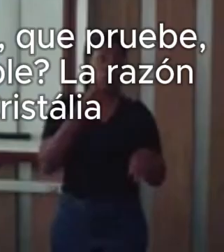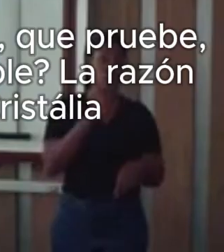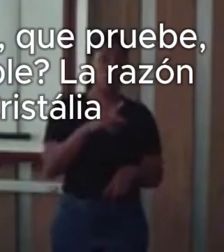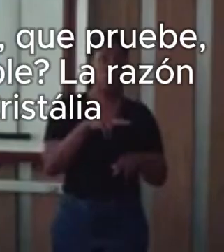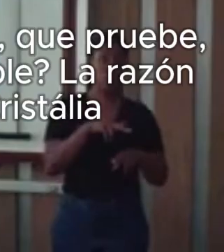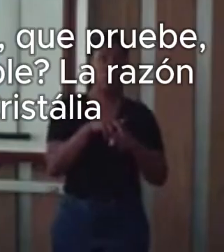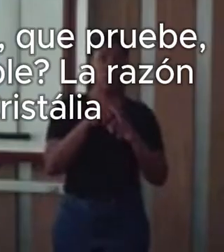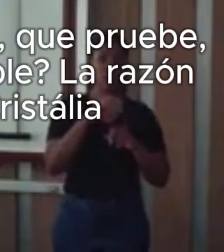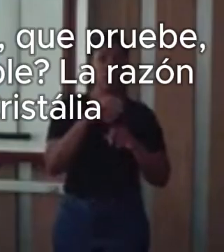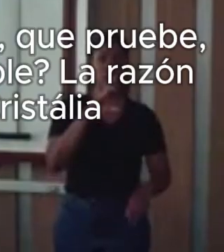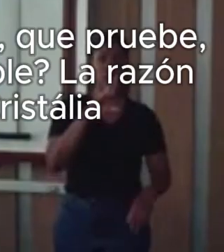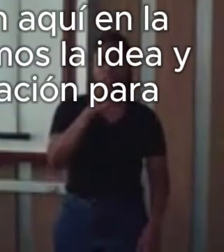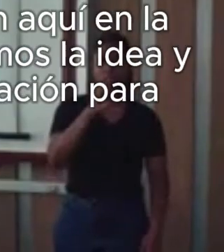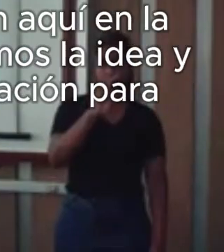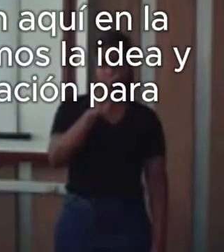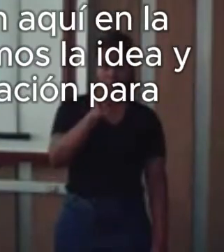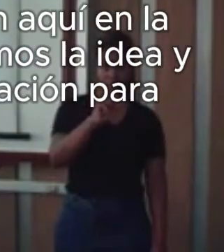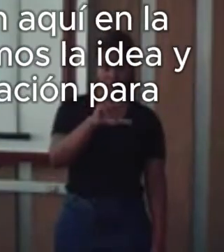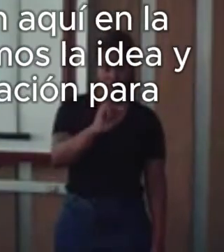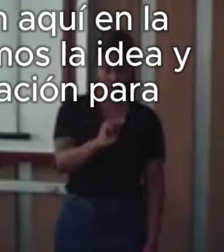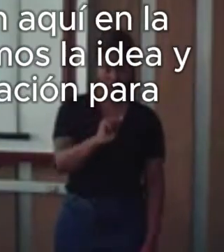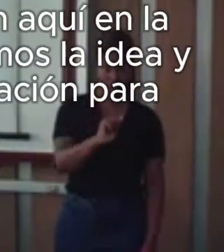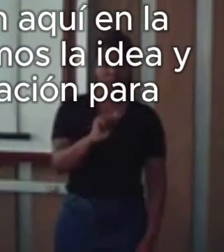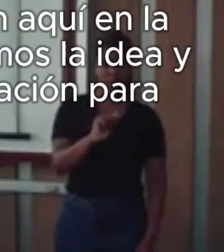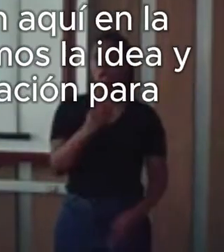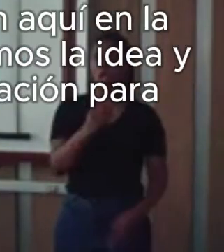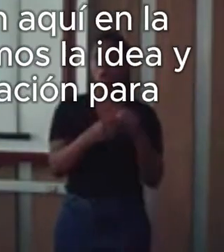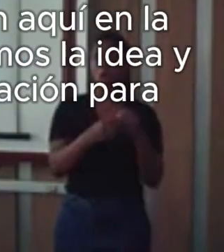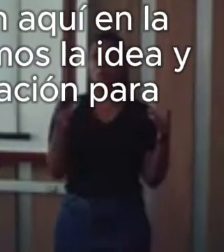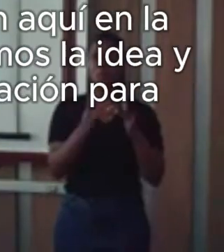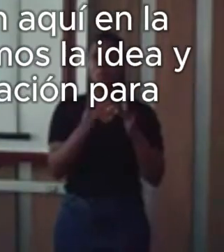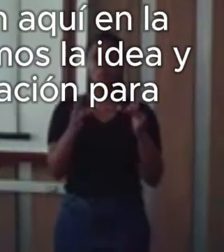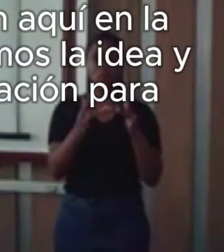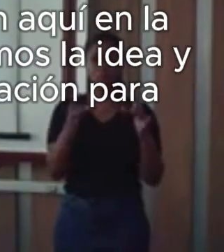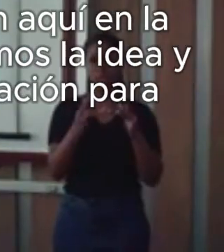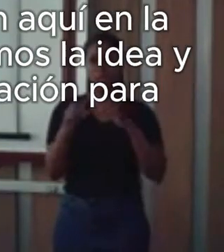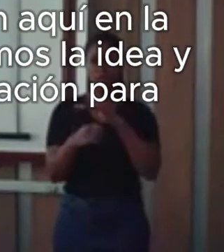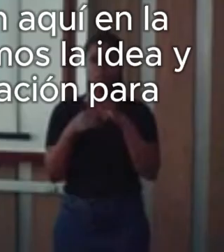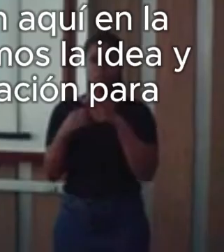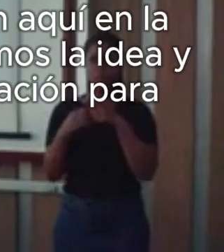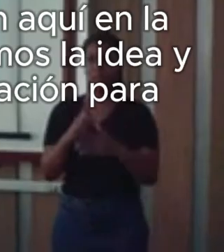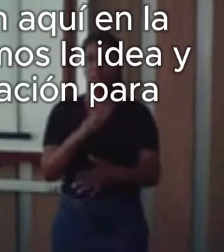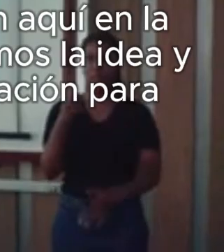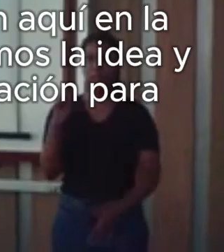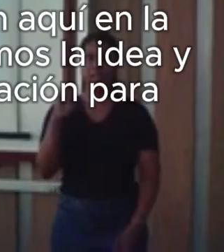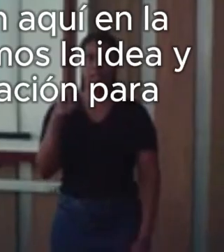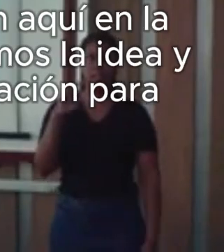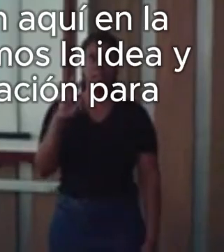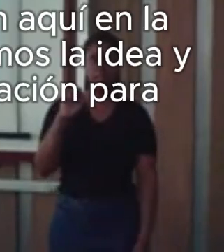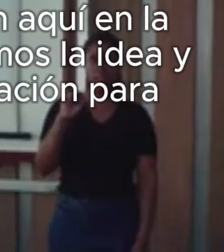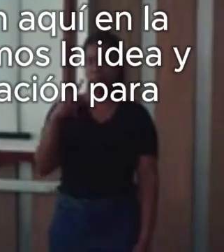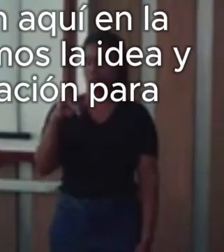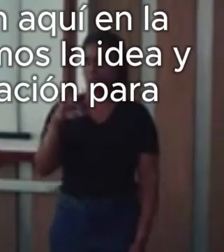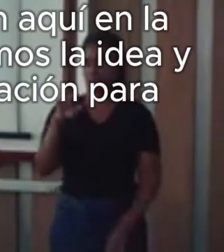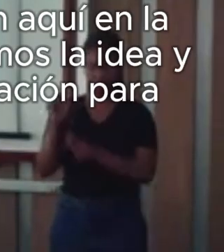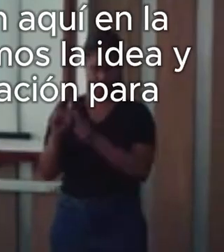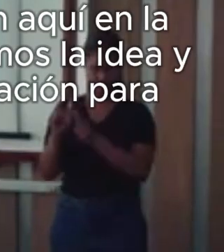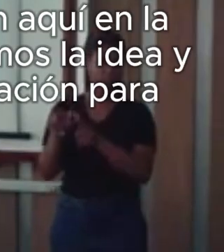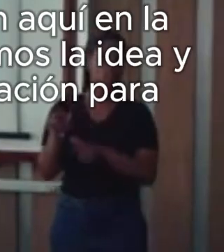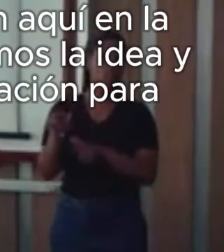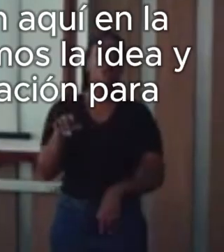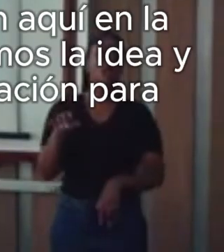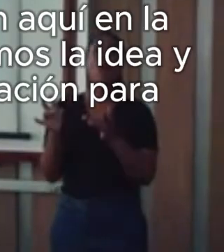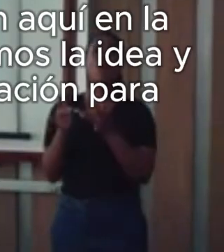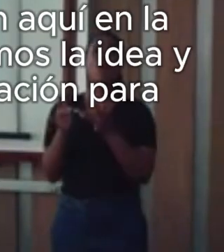é só comentando as pessoas como é que foi o contato com a Cristália, essa empresa aqui lá em Itapira. Como é que foi esse contato? Foram